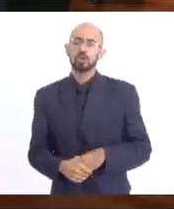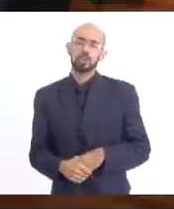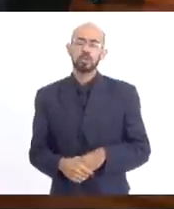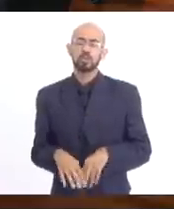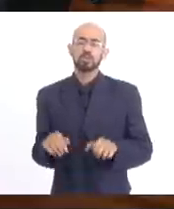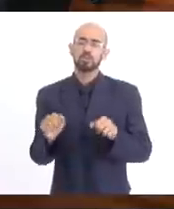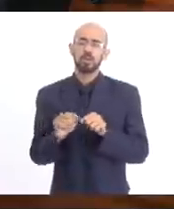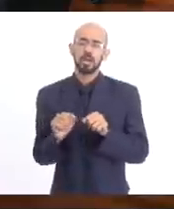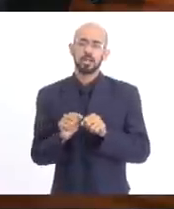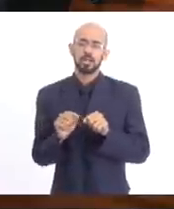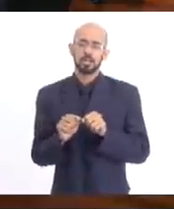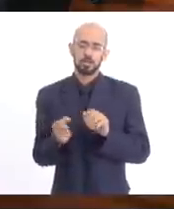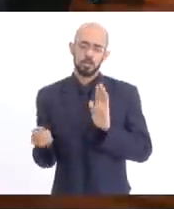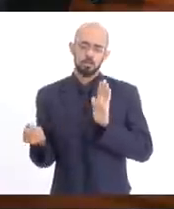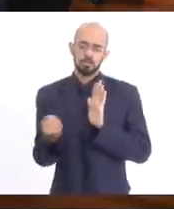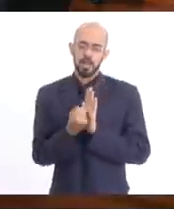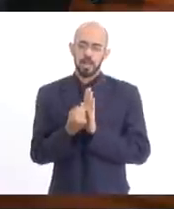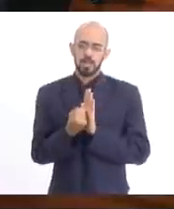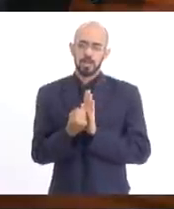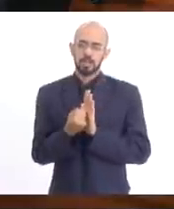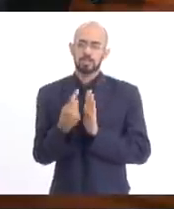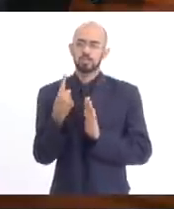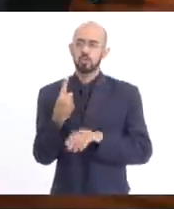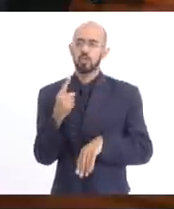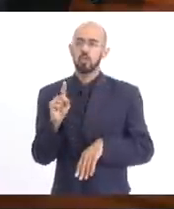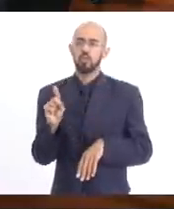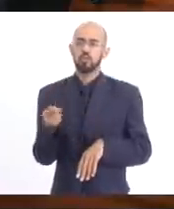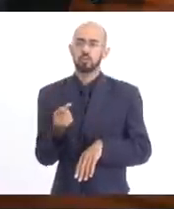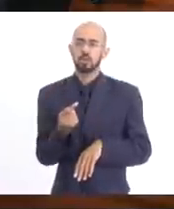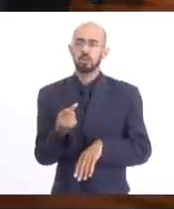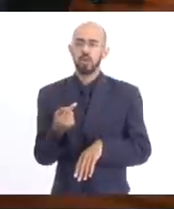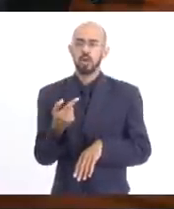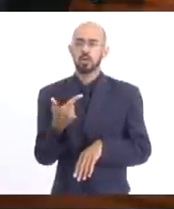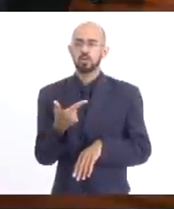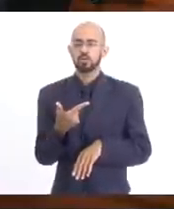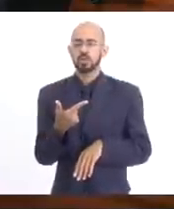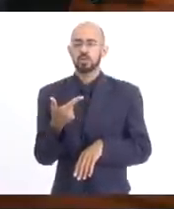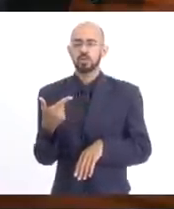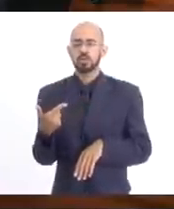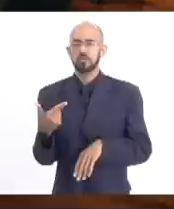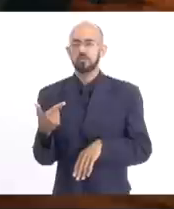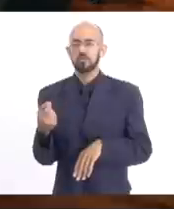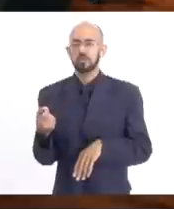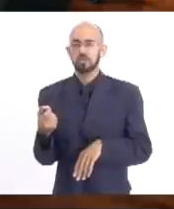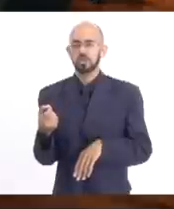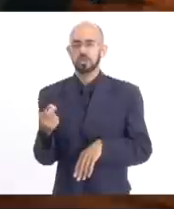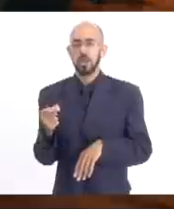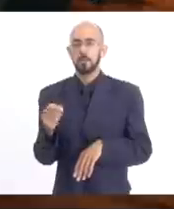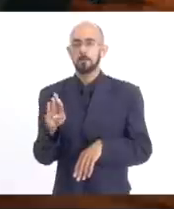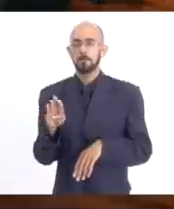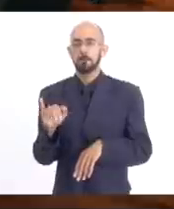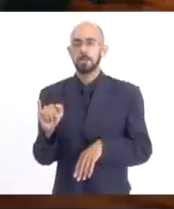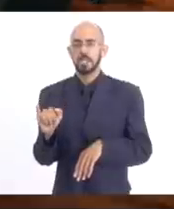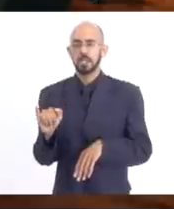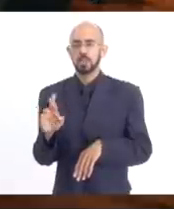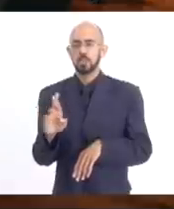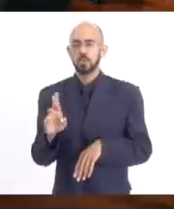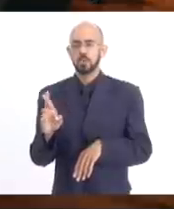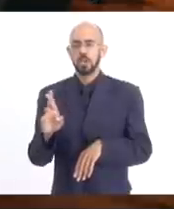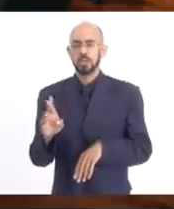seria de um impacto de 1,220 bilhões a mais.